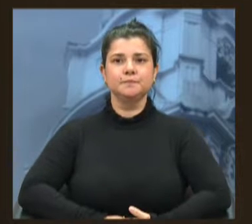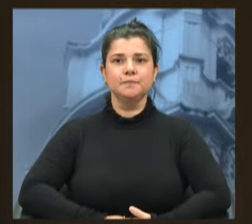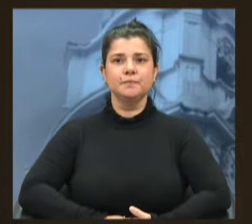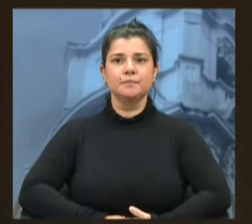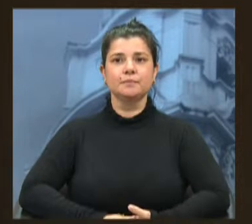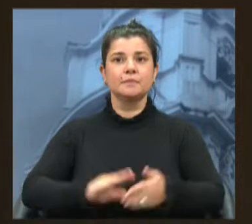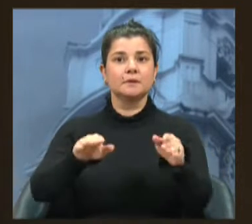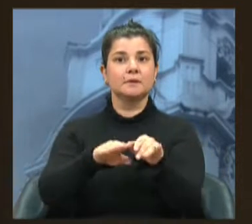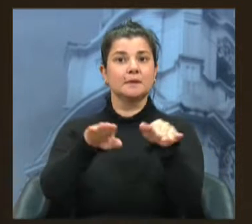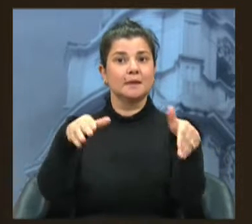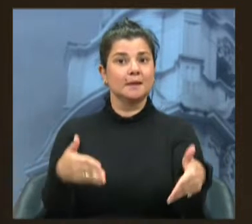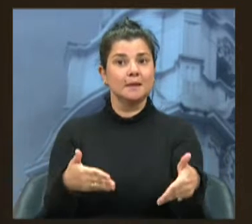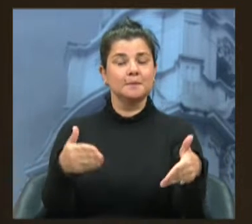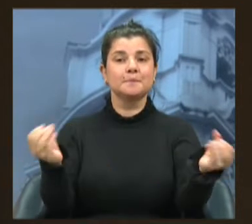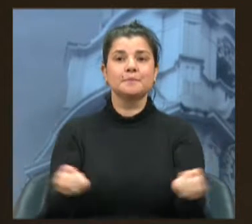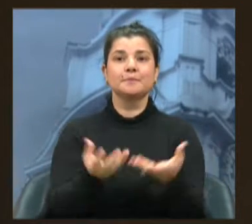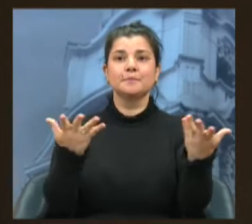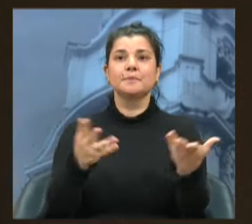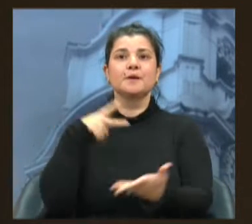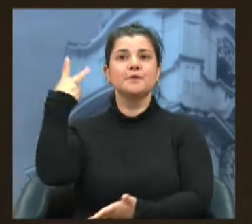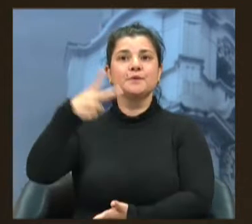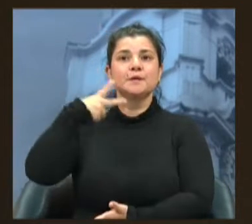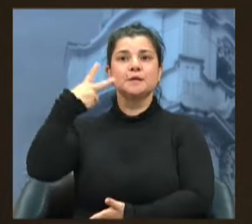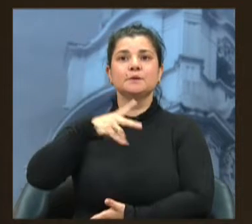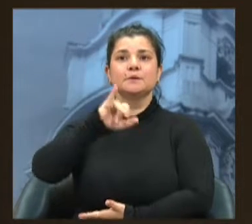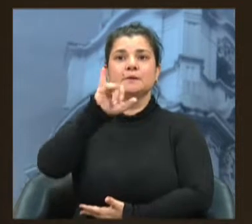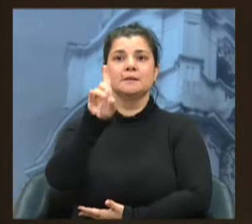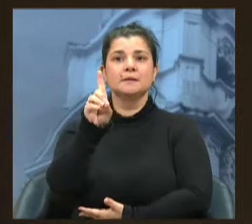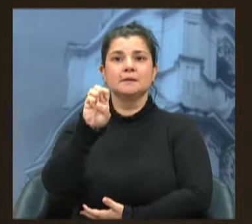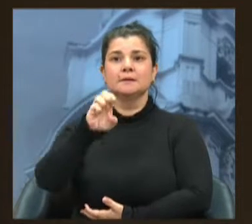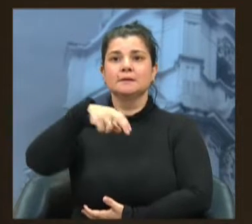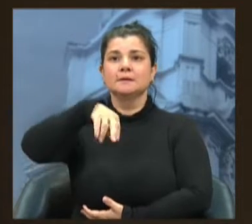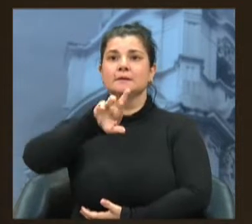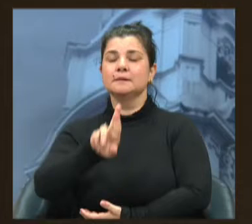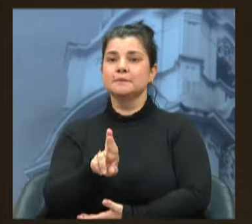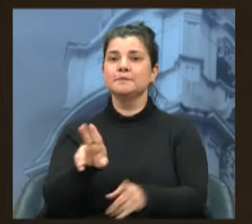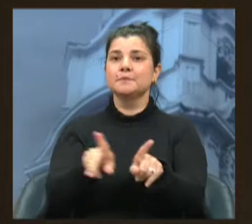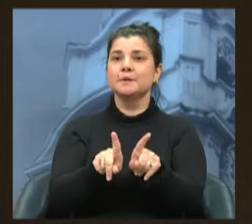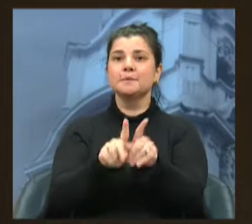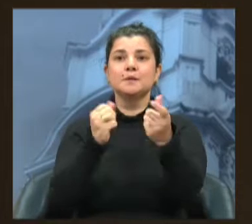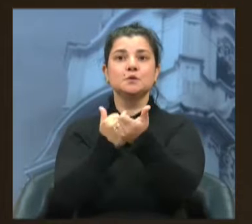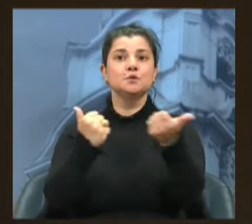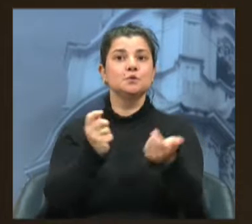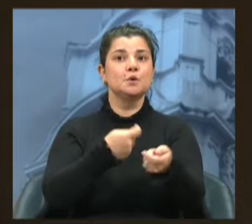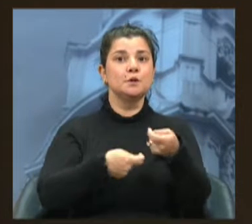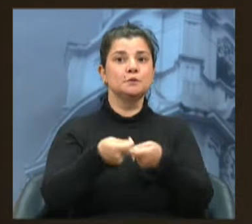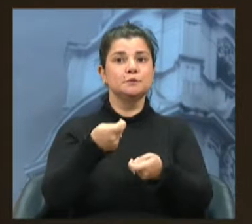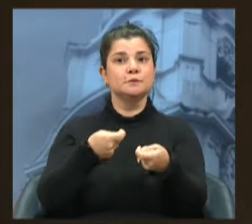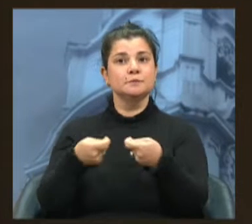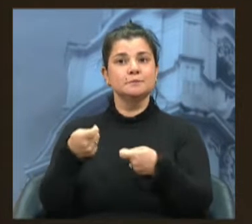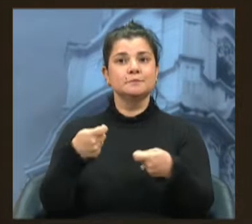Na mesa dessa solenidade, o vereador Edenir Sequim e o nosso diretor administrativo,